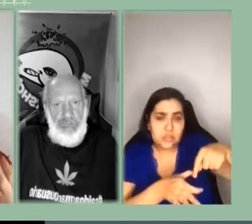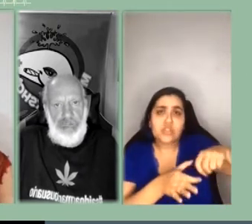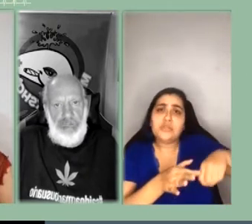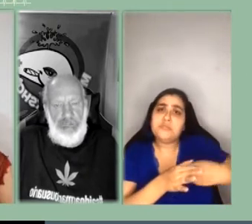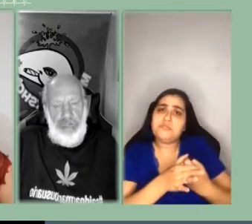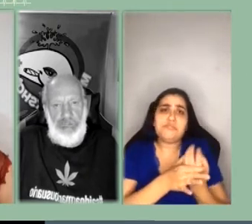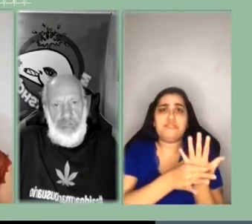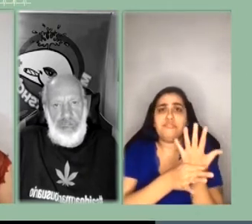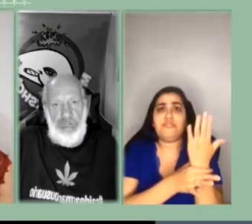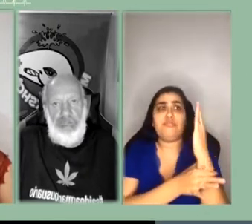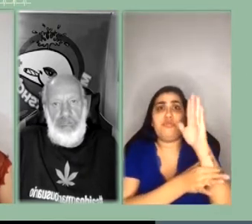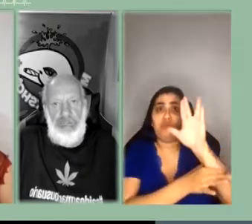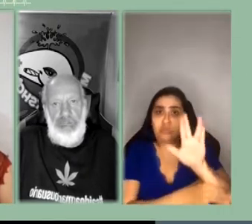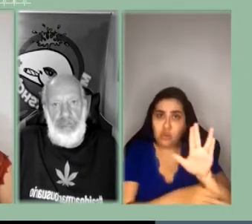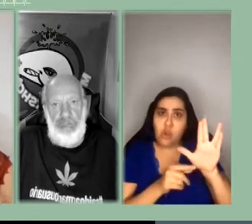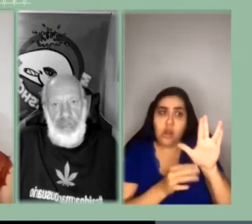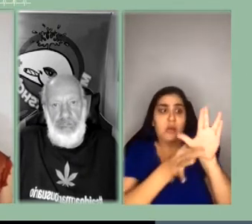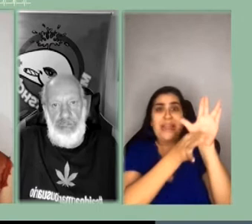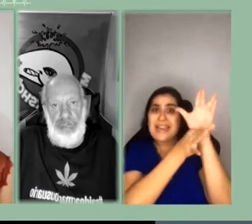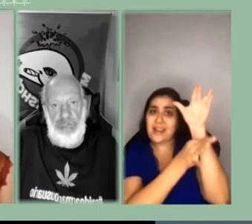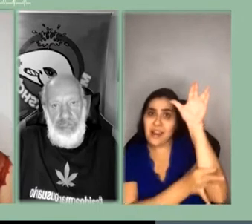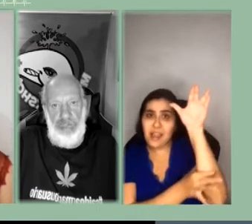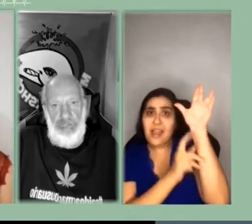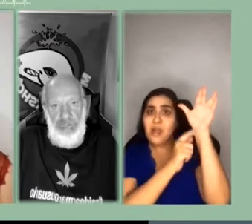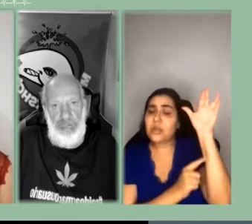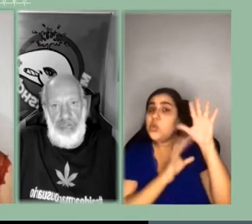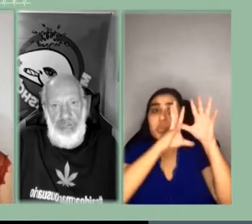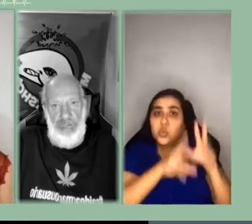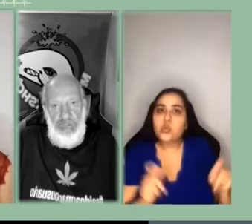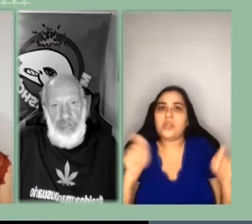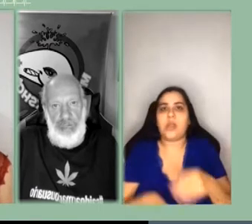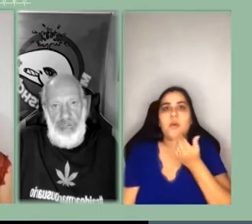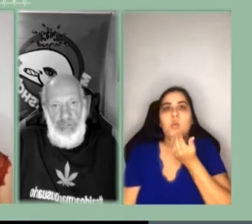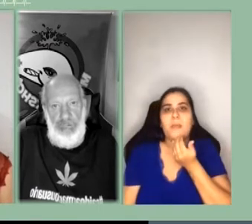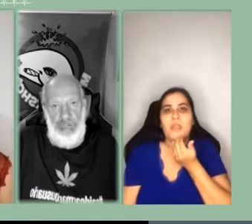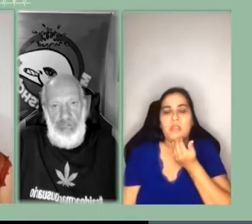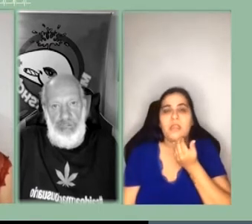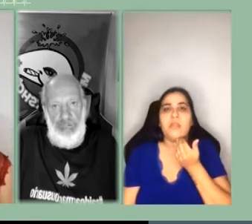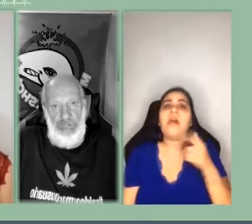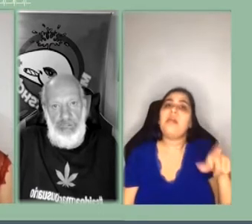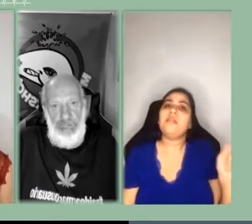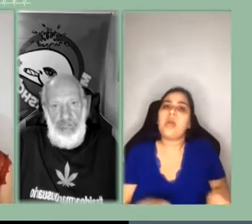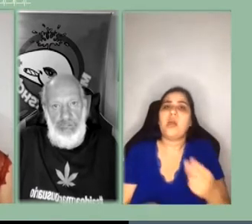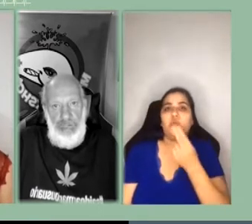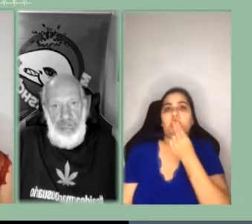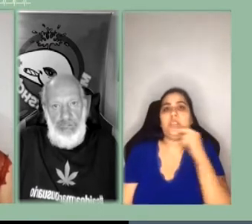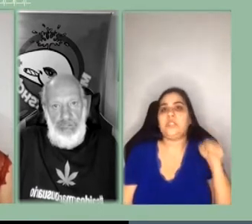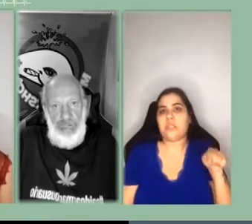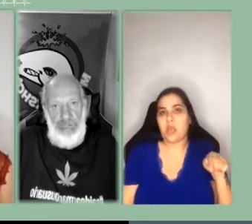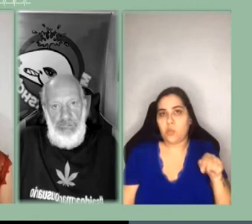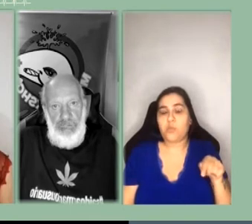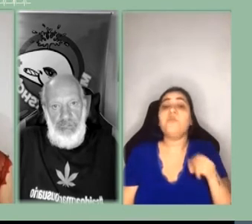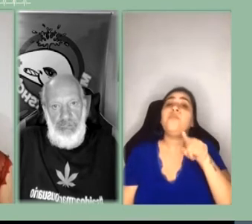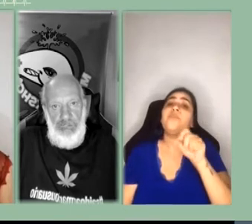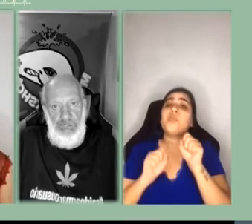a folha, o caule, toda ela é comestível. Ela tem essa parte nutricional. E aí você pode